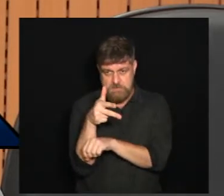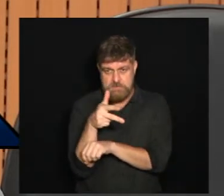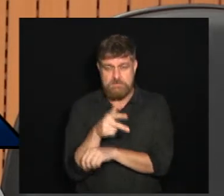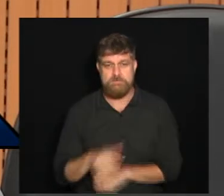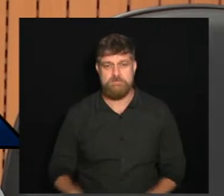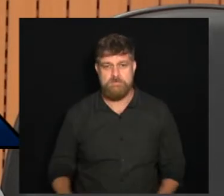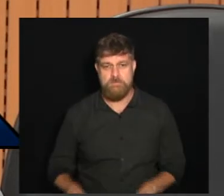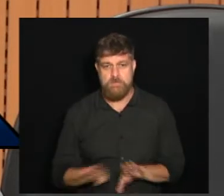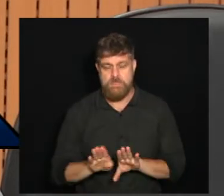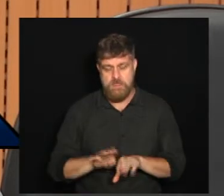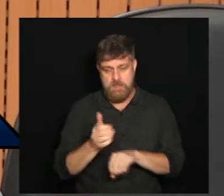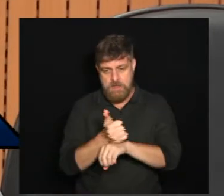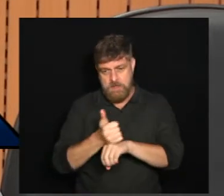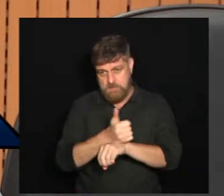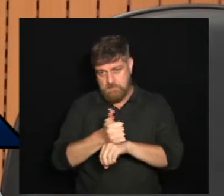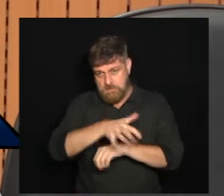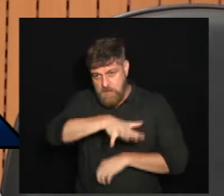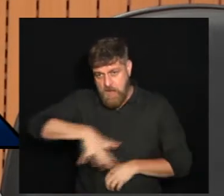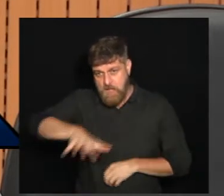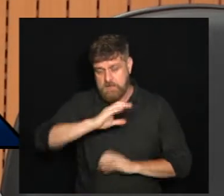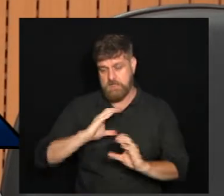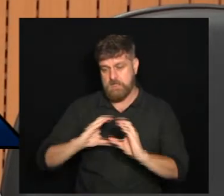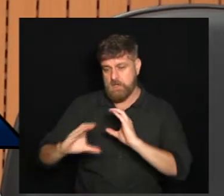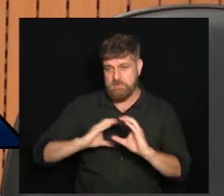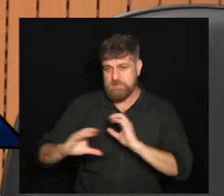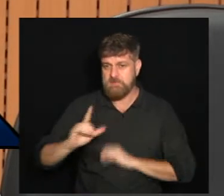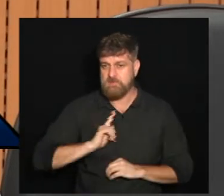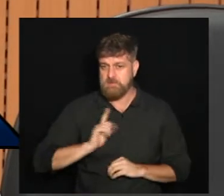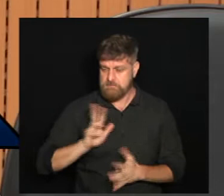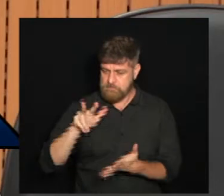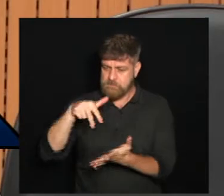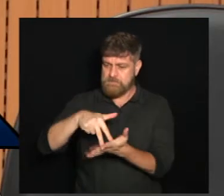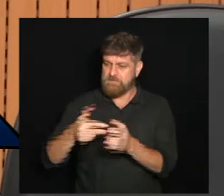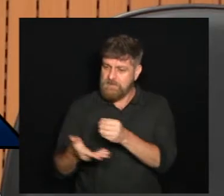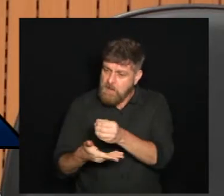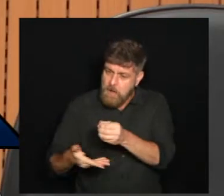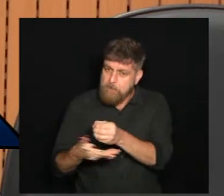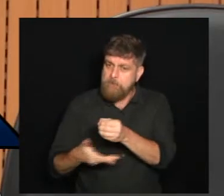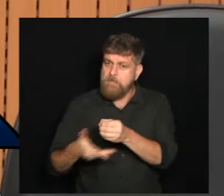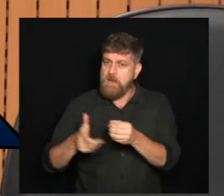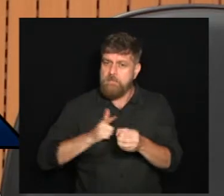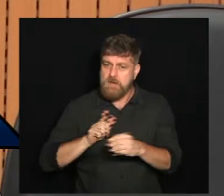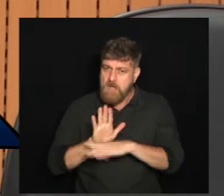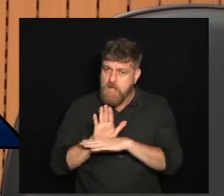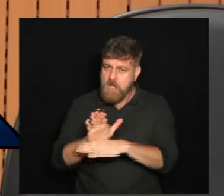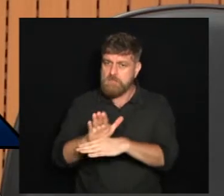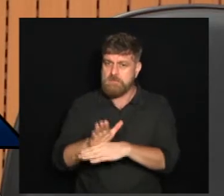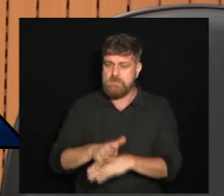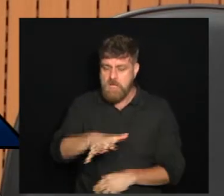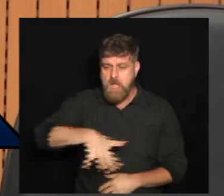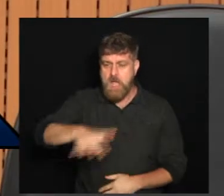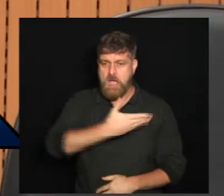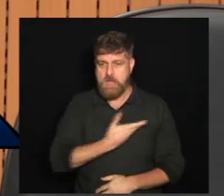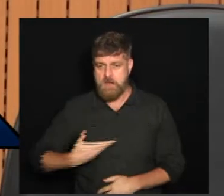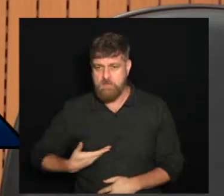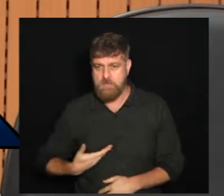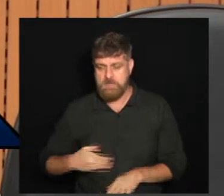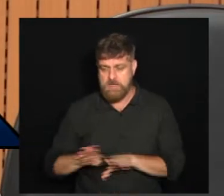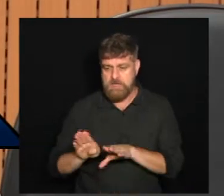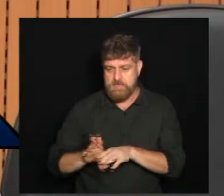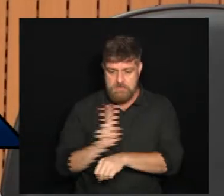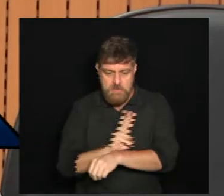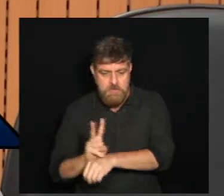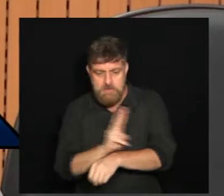cinegrafistas e demais profissionais da área de comunicação têm se mostrado fundamentais para auxiliar as autoridades públicas e sanitárias